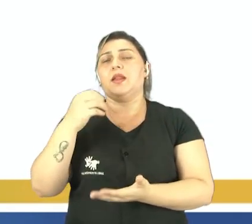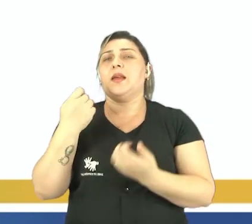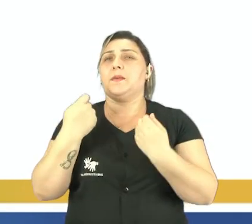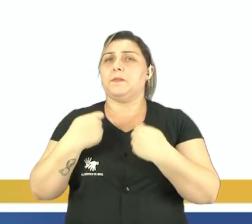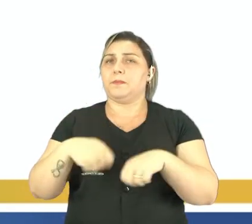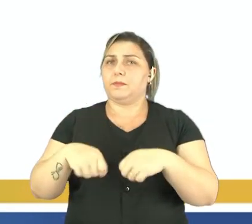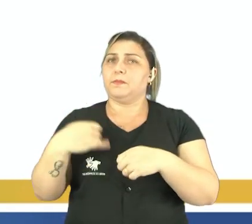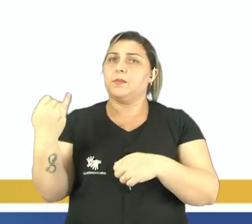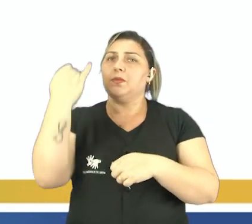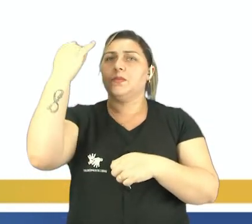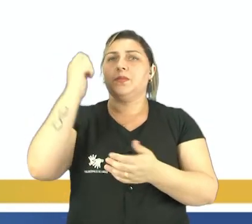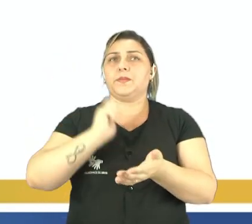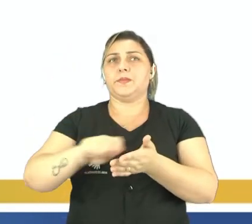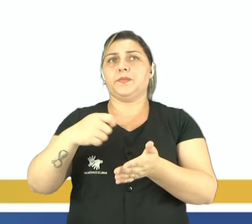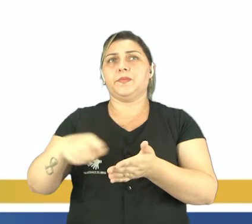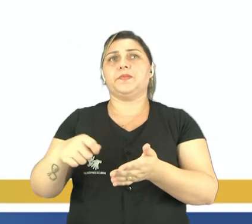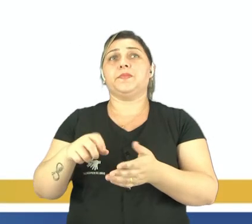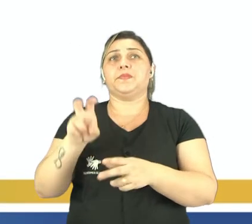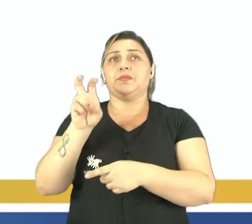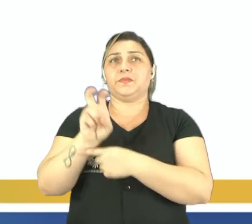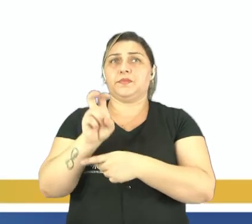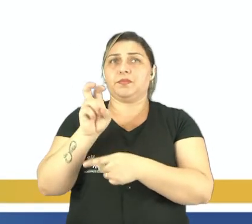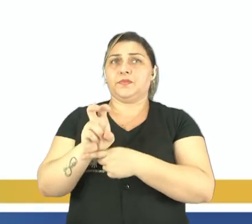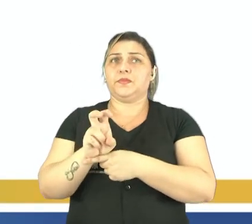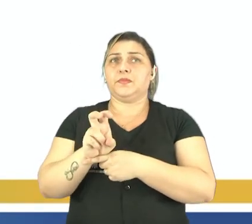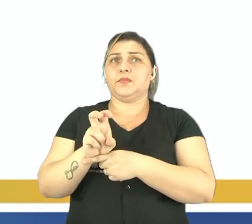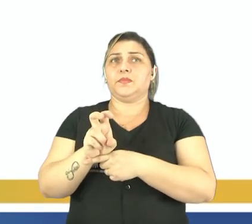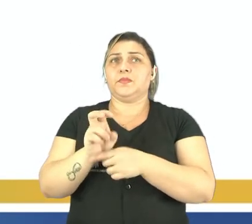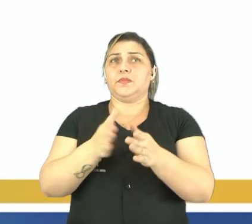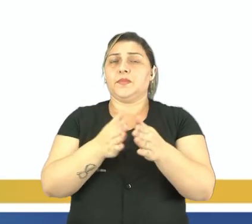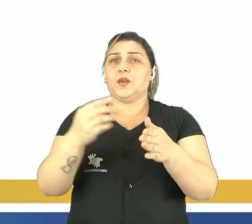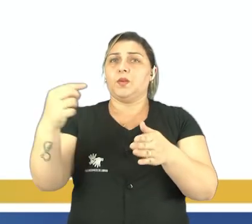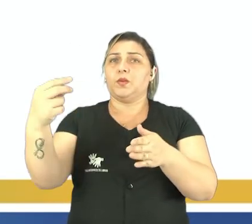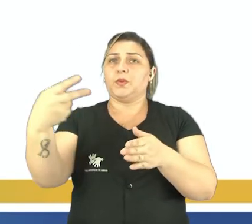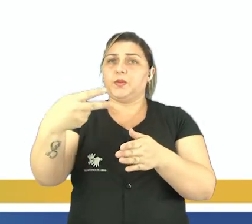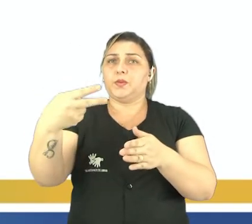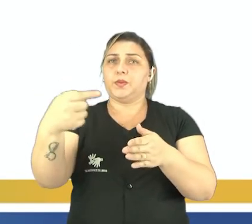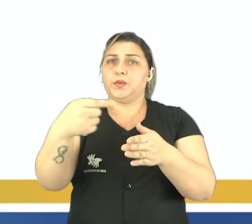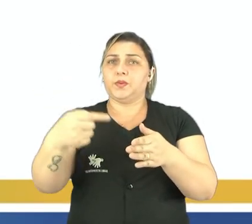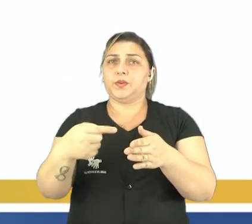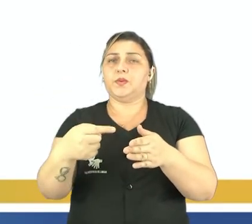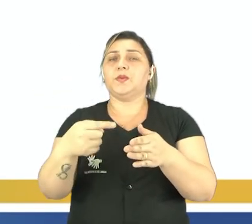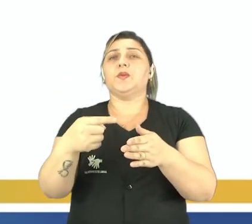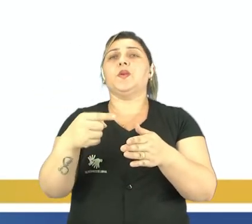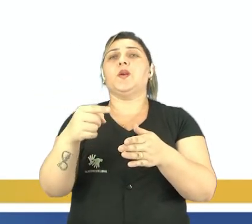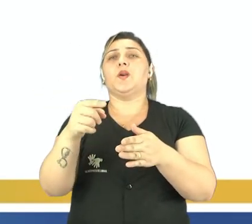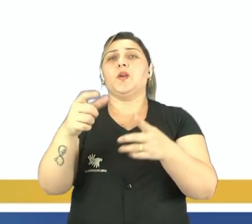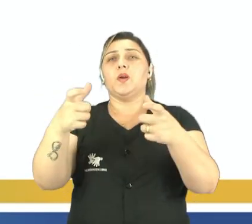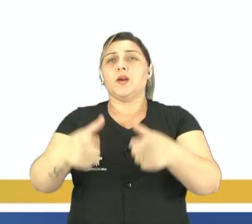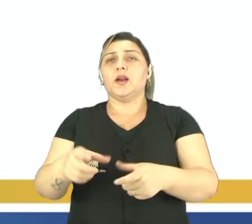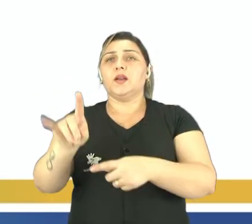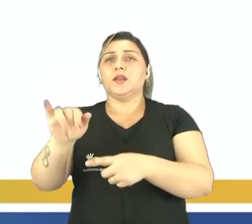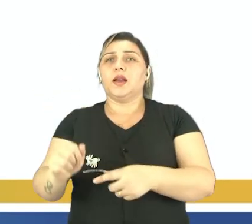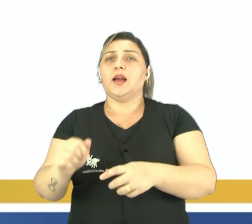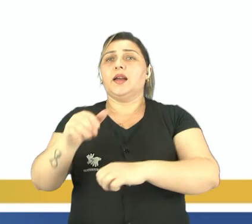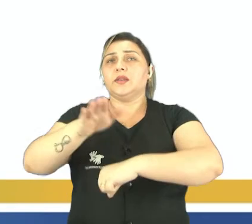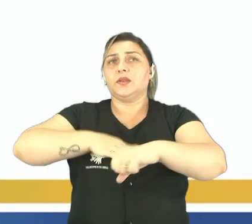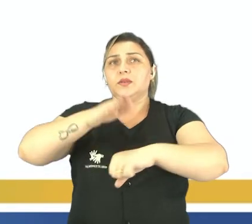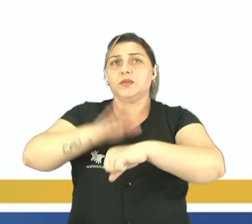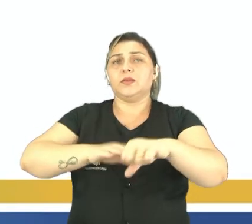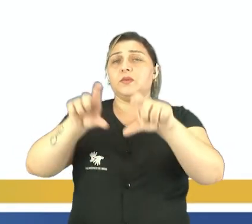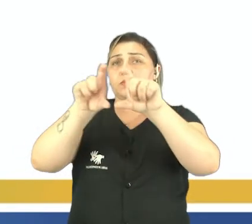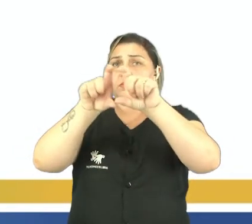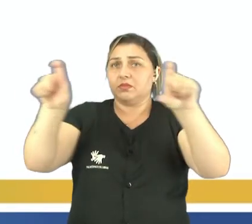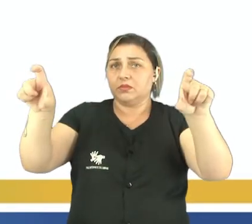que assine. Quinto, dê espaço de pelo menos 2 linhas entre local e data e vocativo e corpo